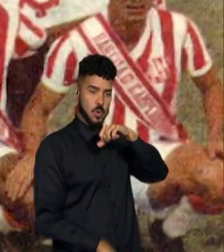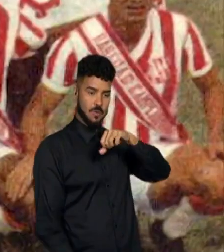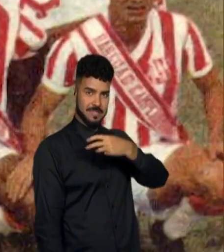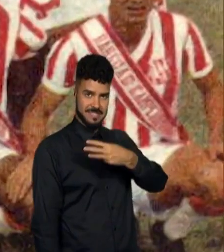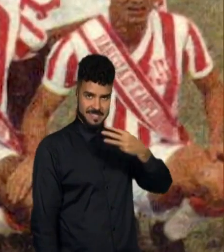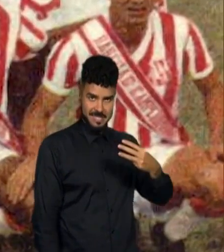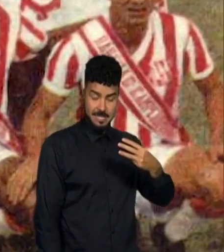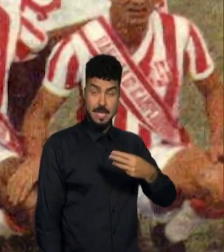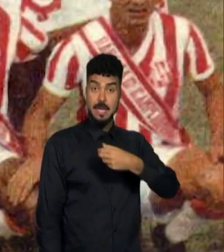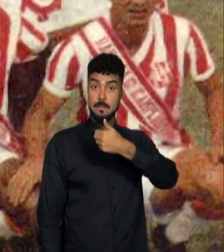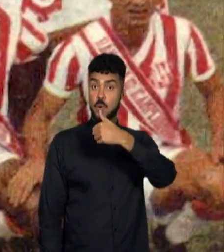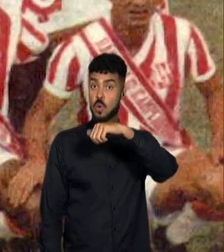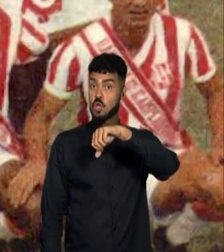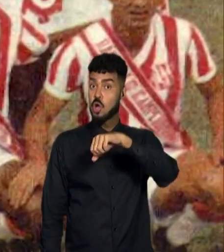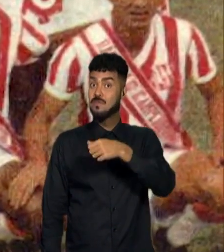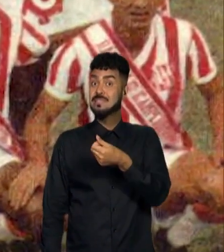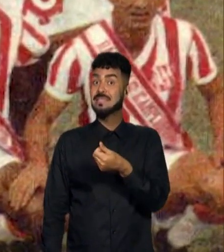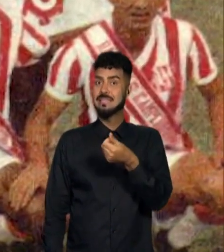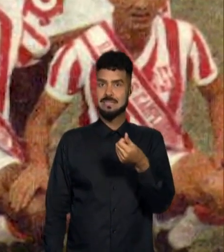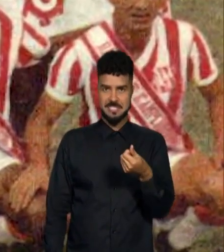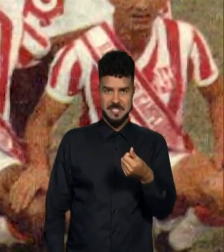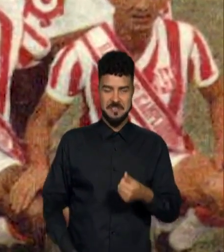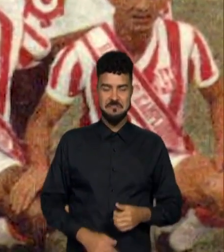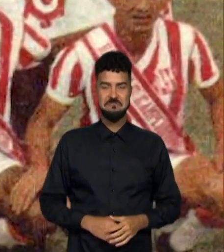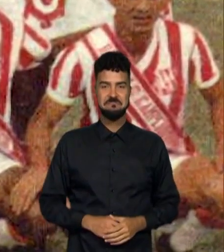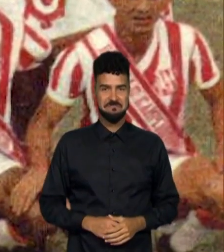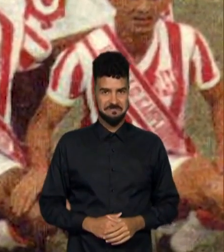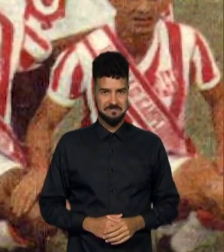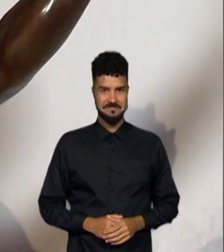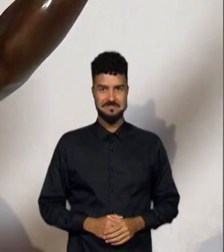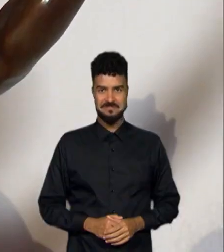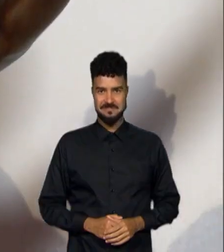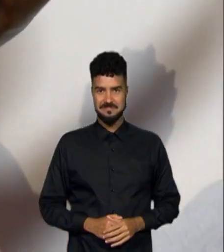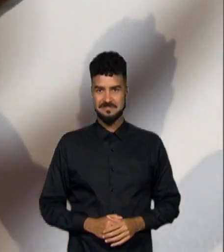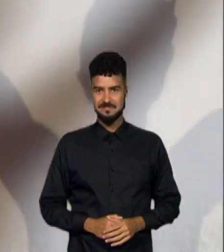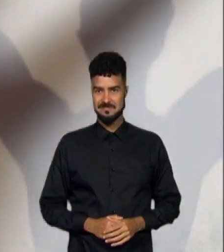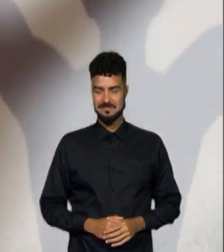e 1966.